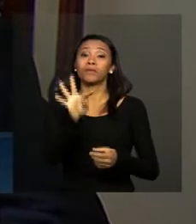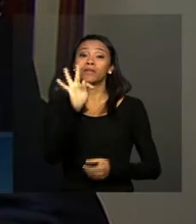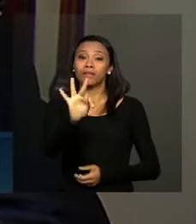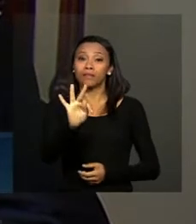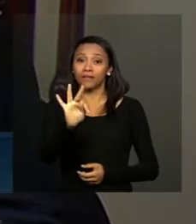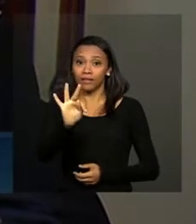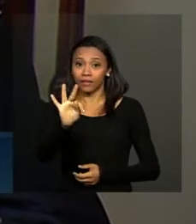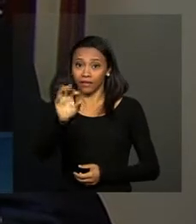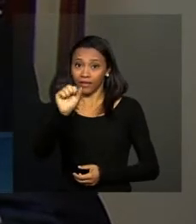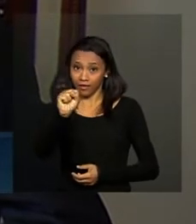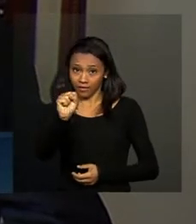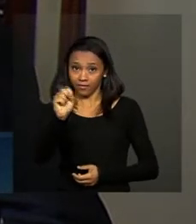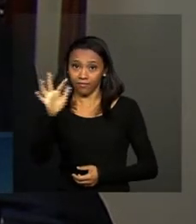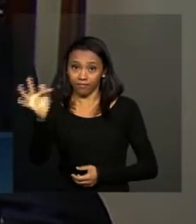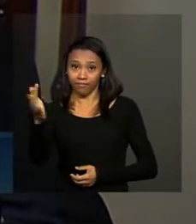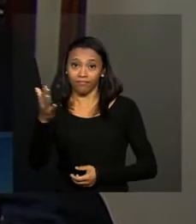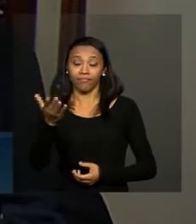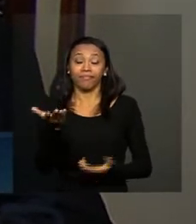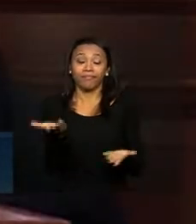que,